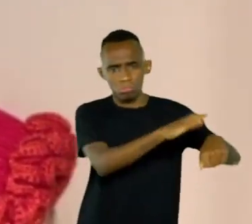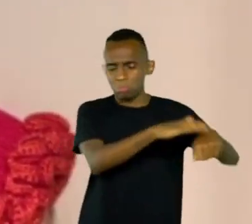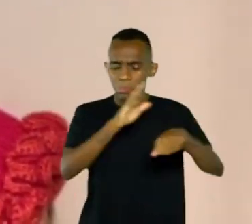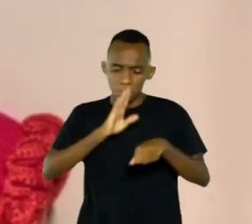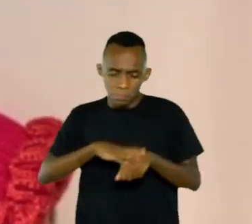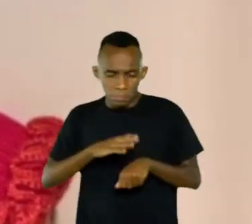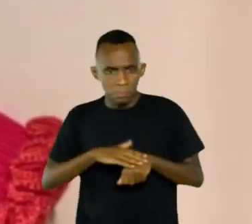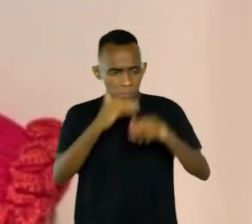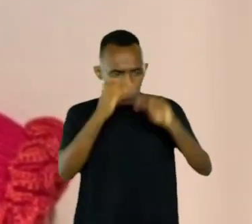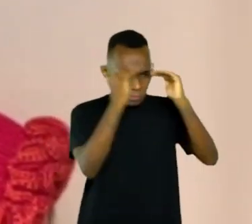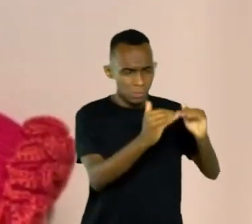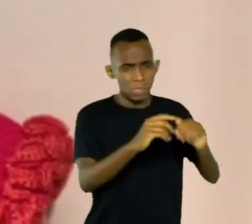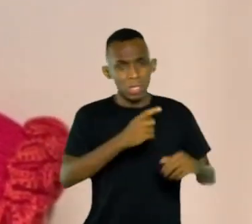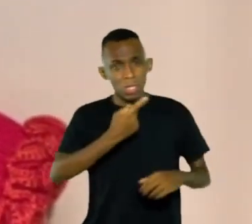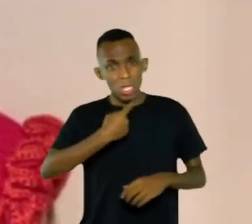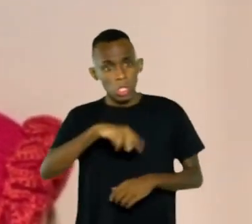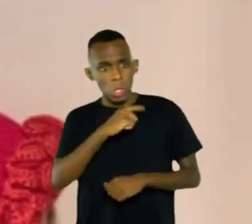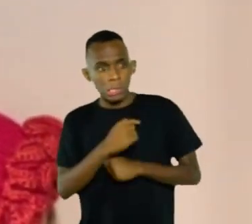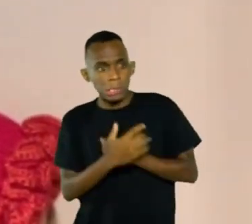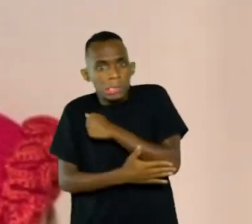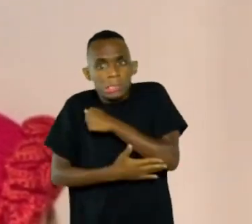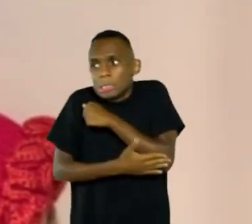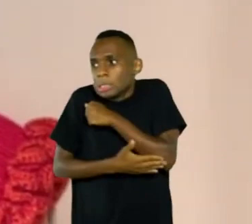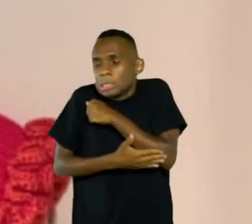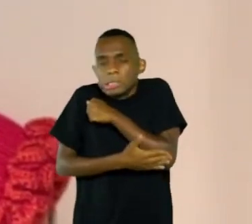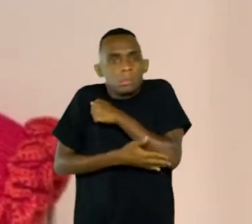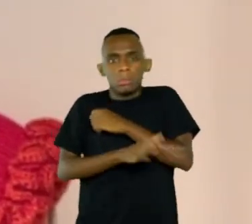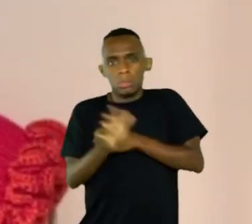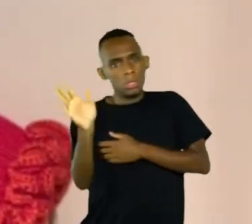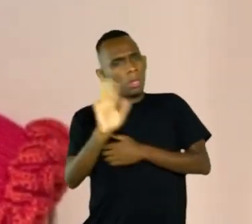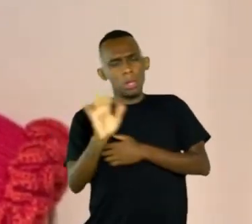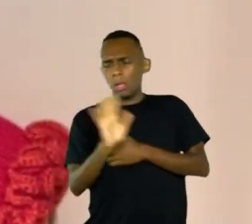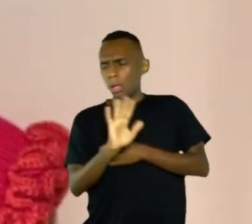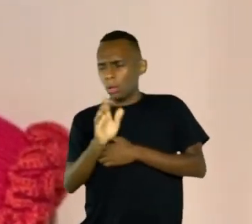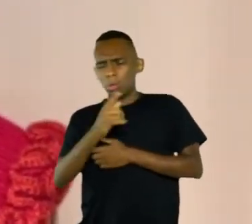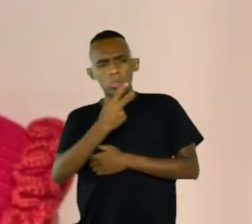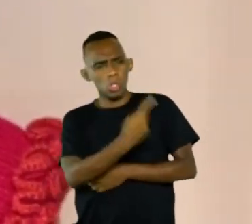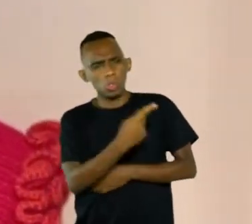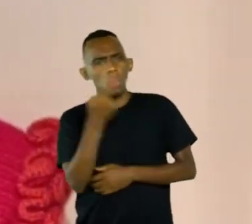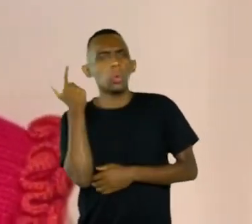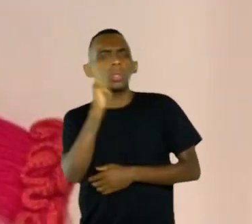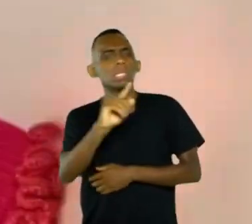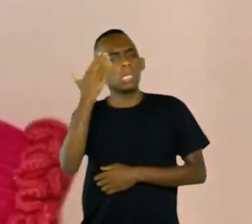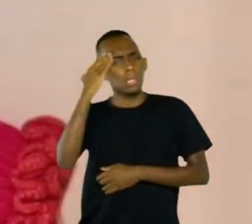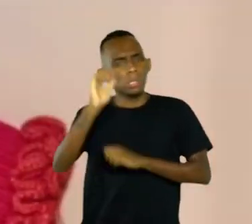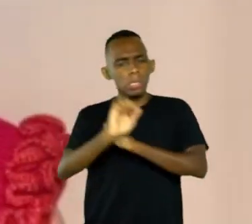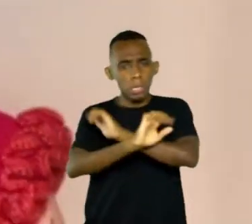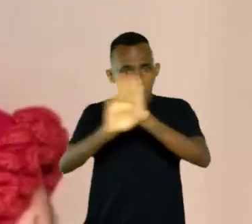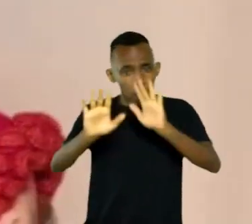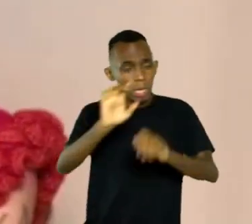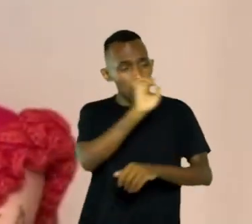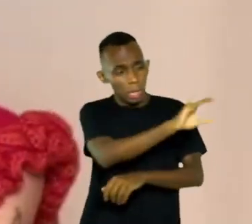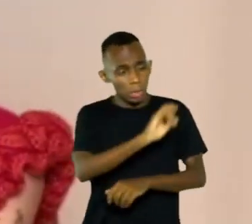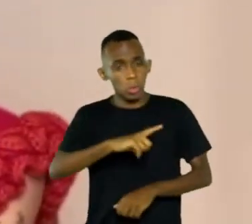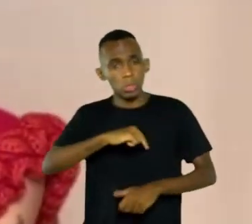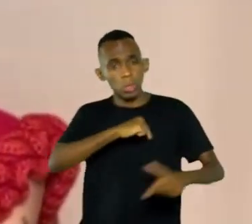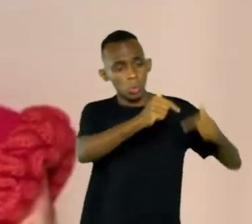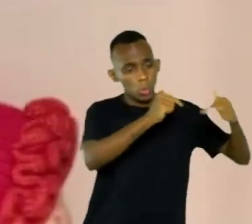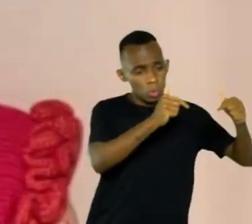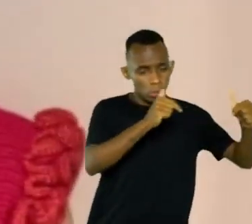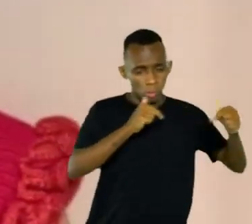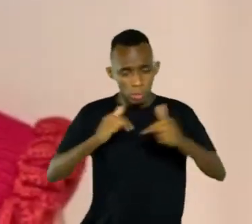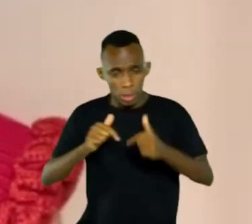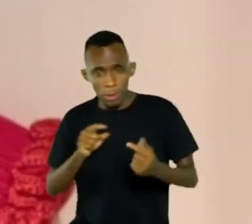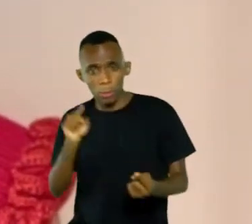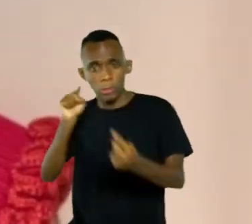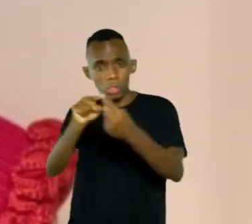gente não é um casal ciumento. Nem eu, nem ele somos, a gente consegue entender que cada um de nós tem seu trabalho, as coisas que busca,